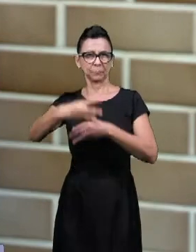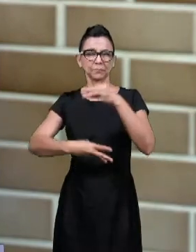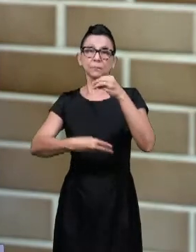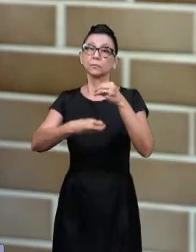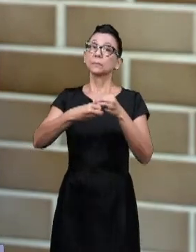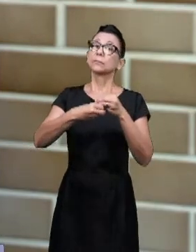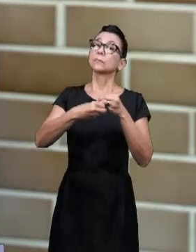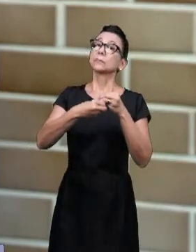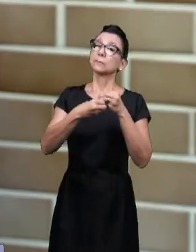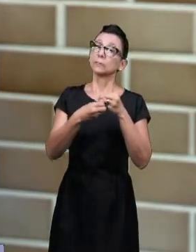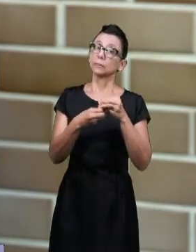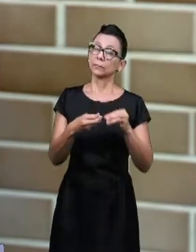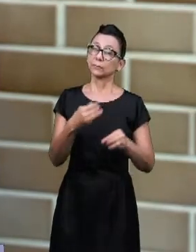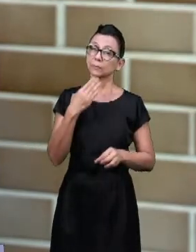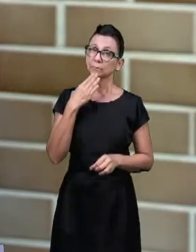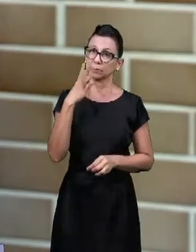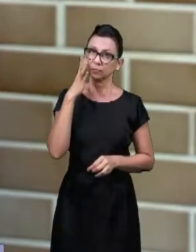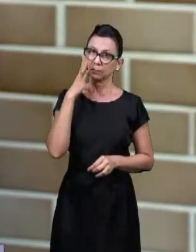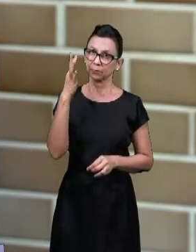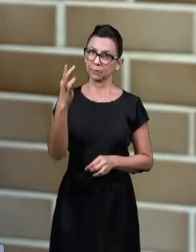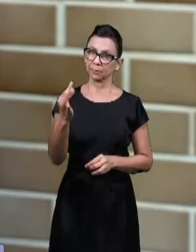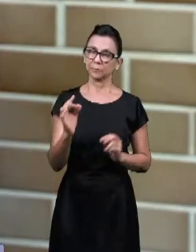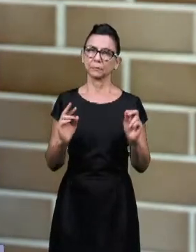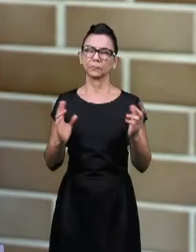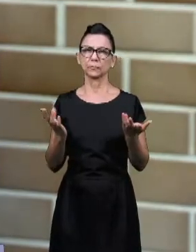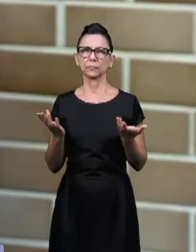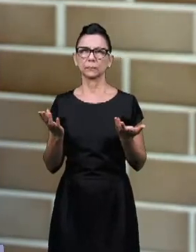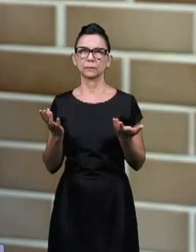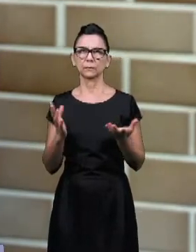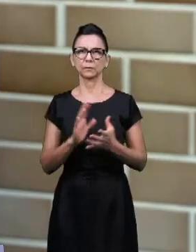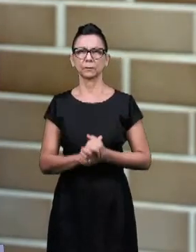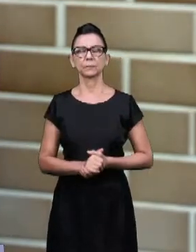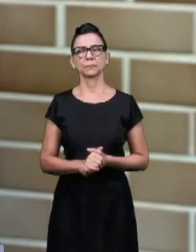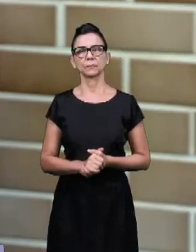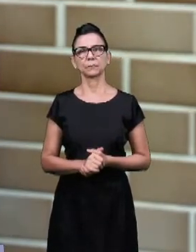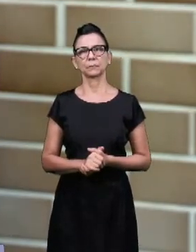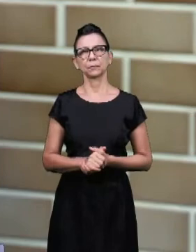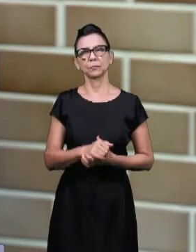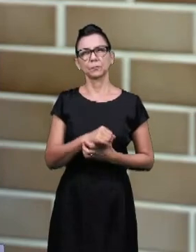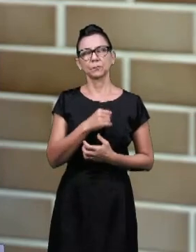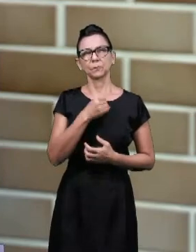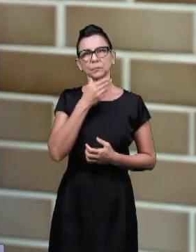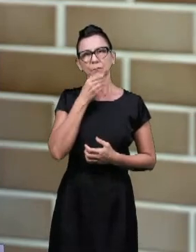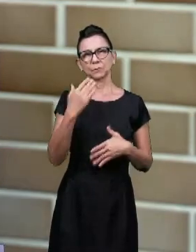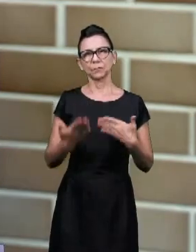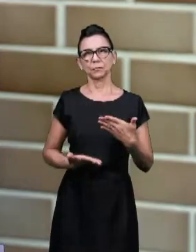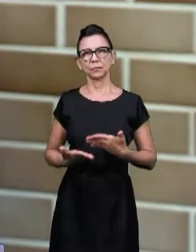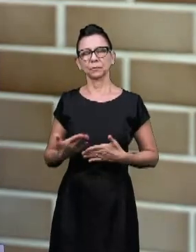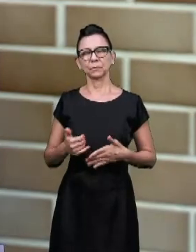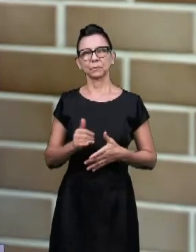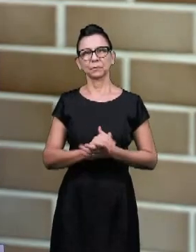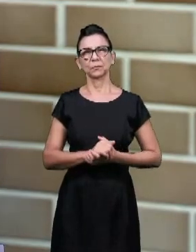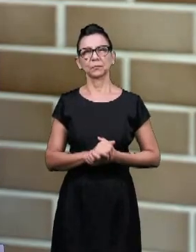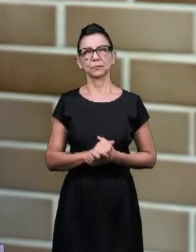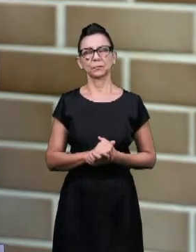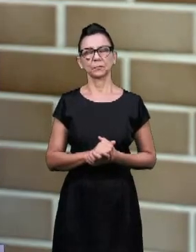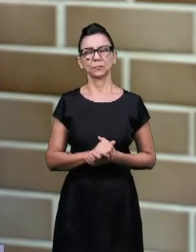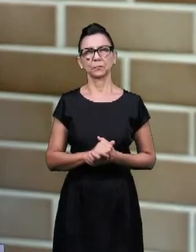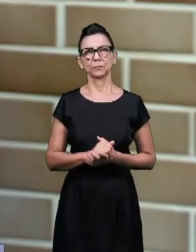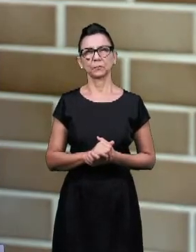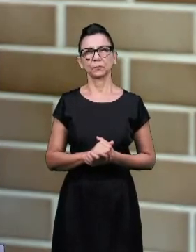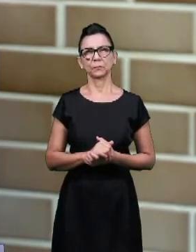quero chamar a atenção para a expressão do nosso irmão lá de Guajabita, nosso irmão Noé Urbano, da igreja de